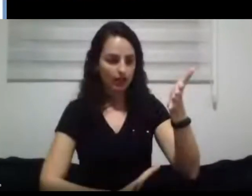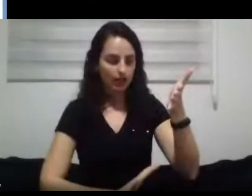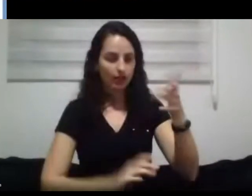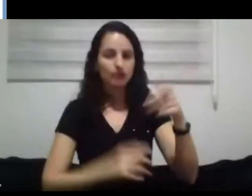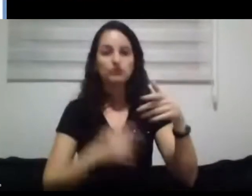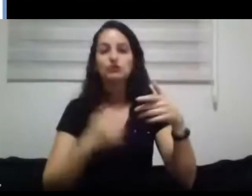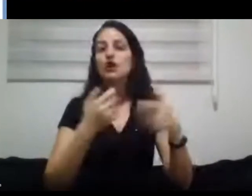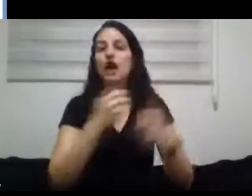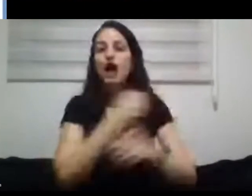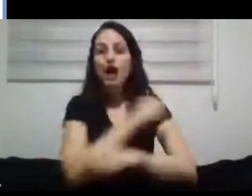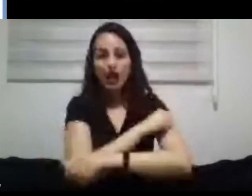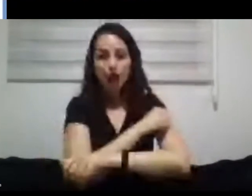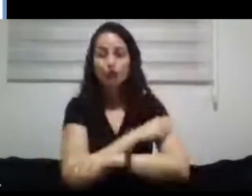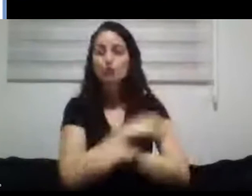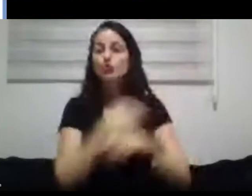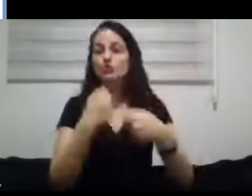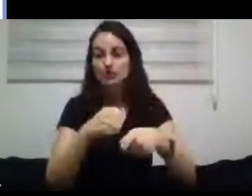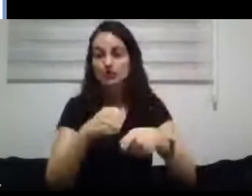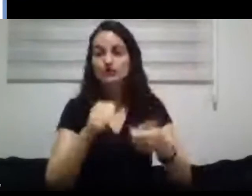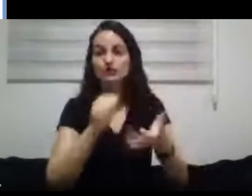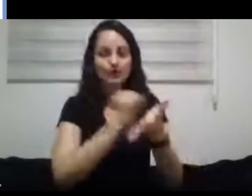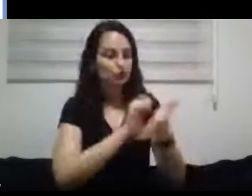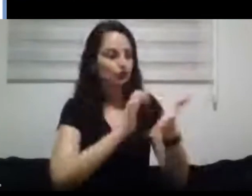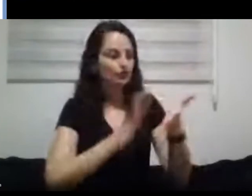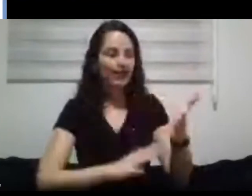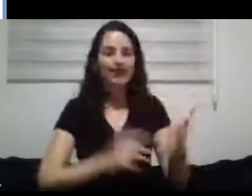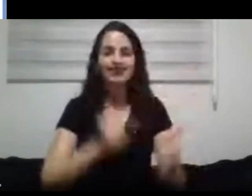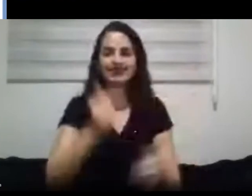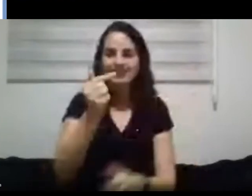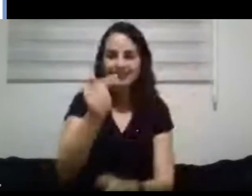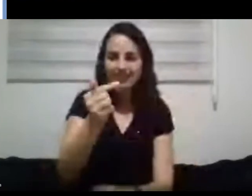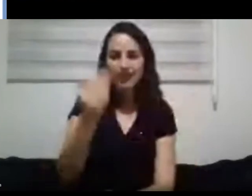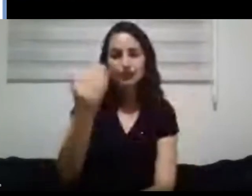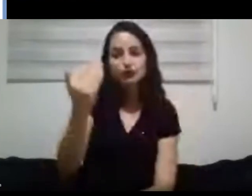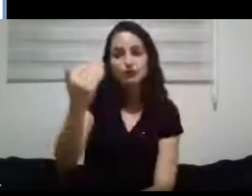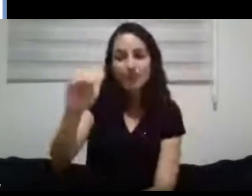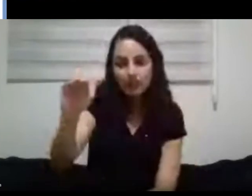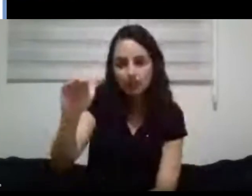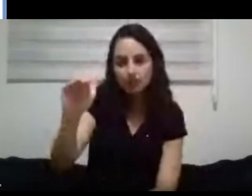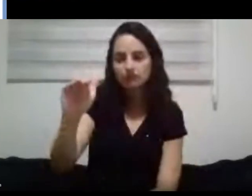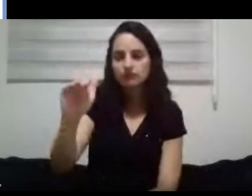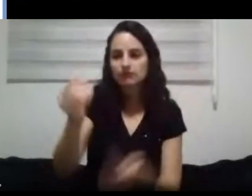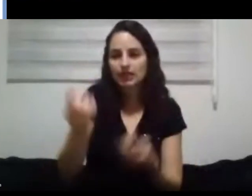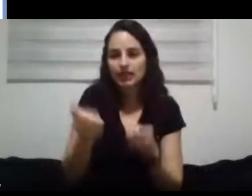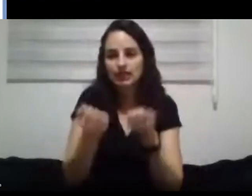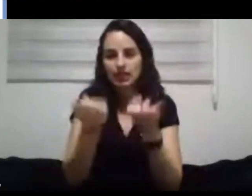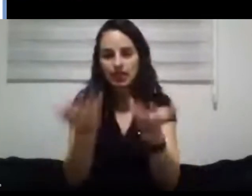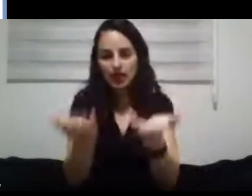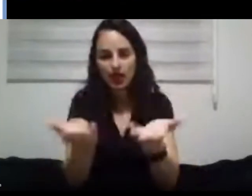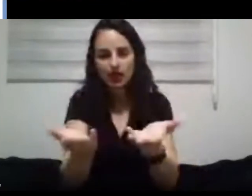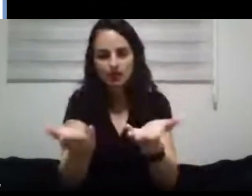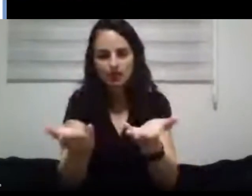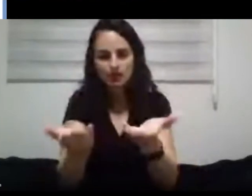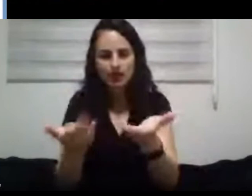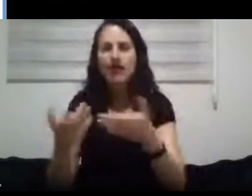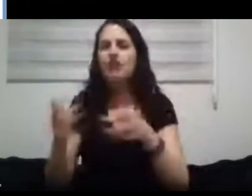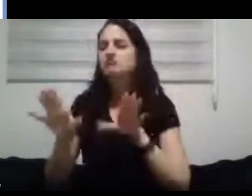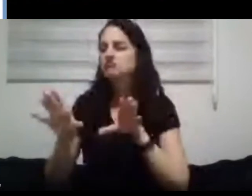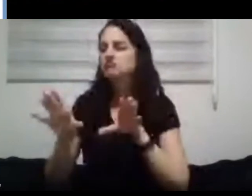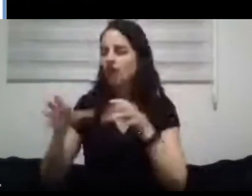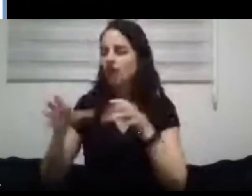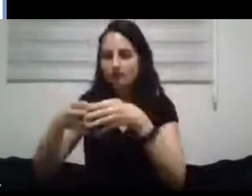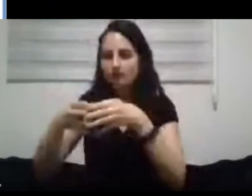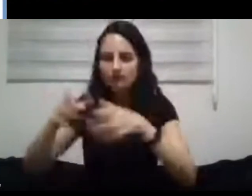E a frequência, gente, ela é binária, né? É 0 ou 1. Então, tem coisas que são bastante complexas, que vai